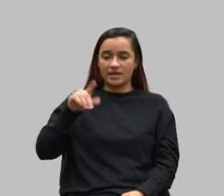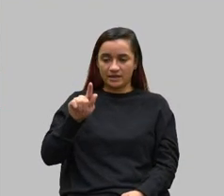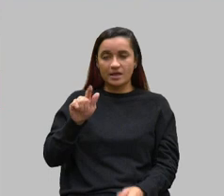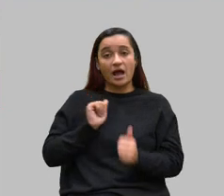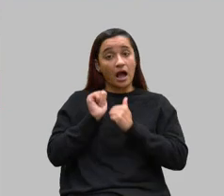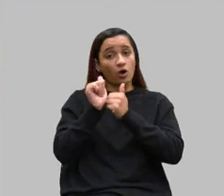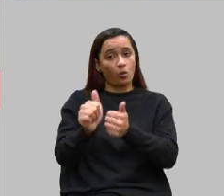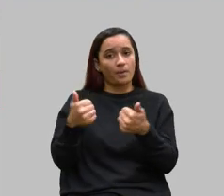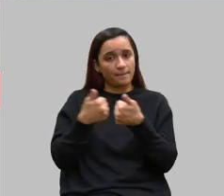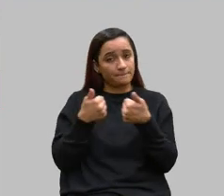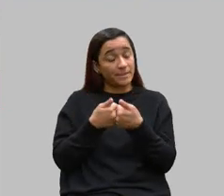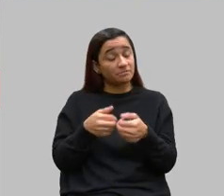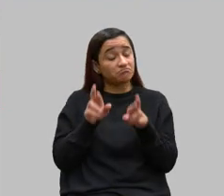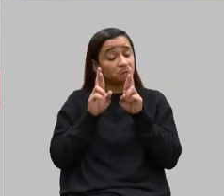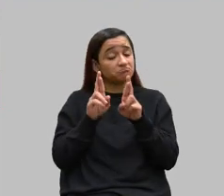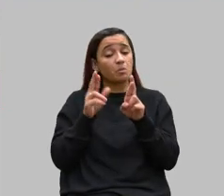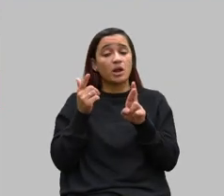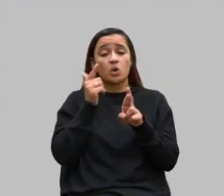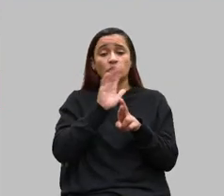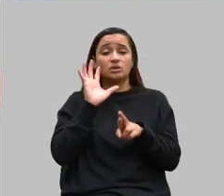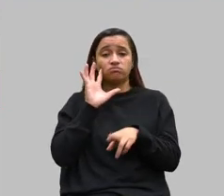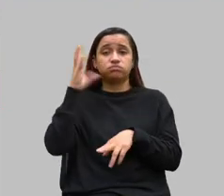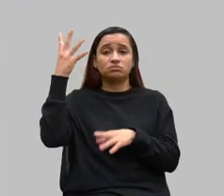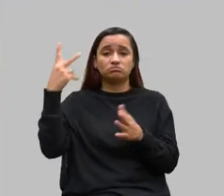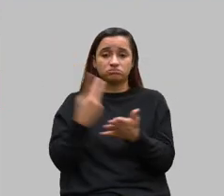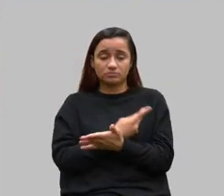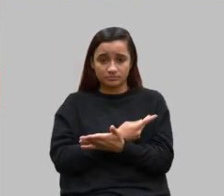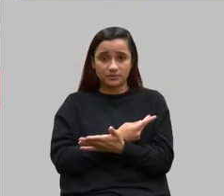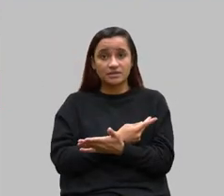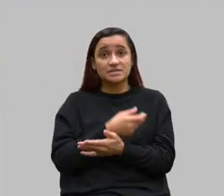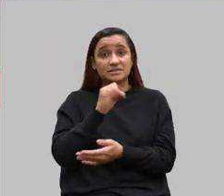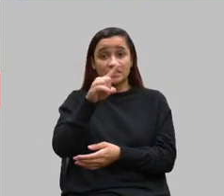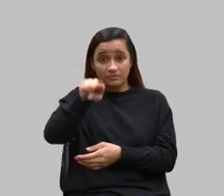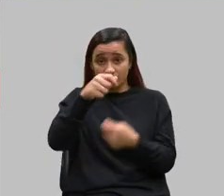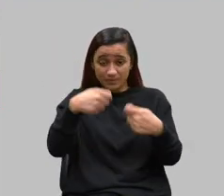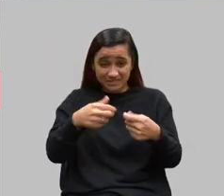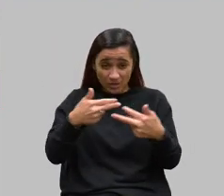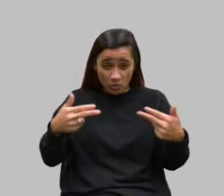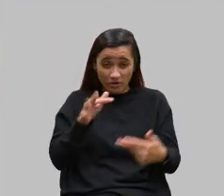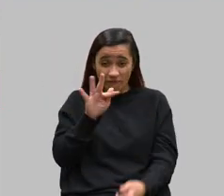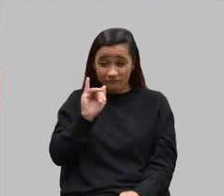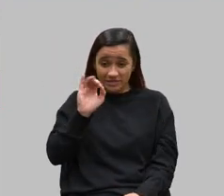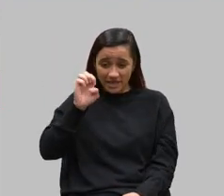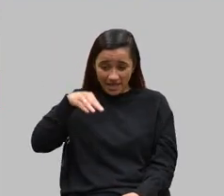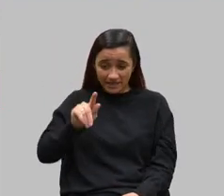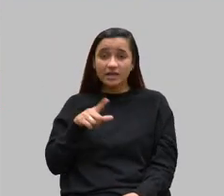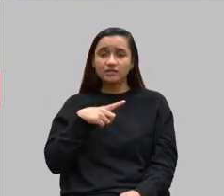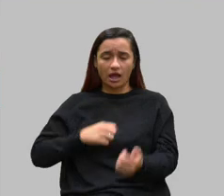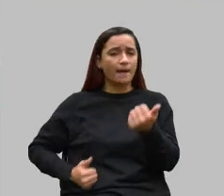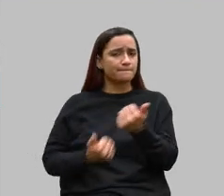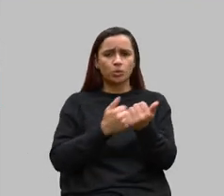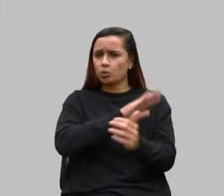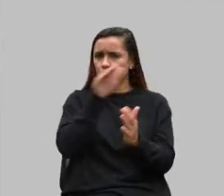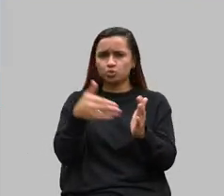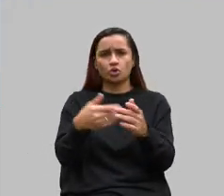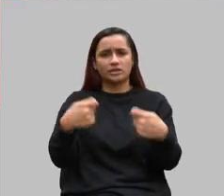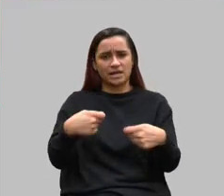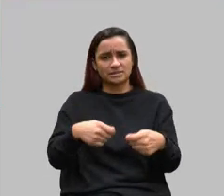que se torne uma realidade e de parte da fieng podem contar com todo o apoio que for necessário Muito obrigado